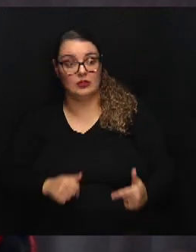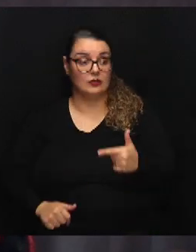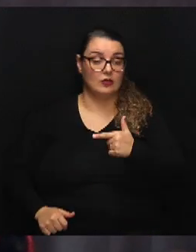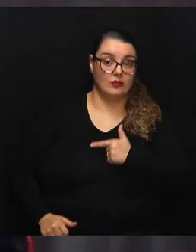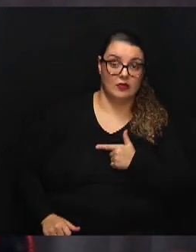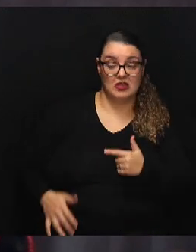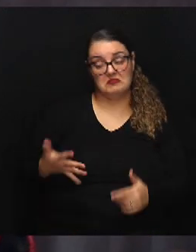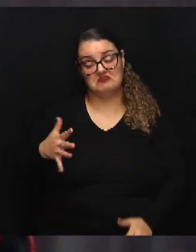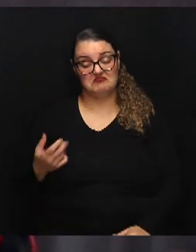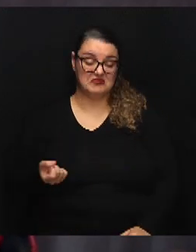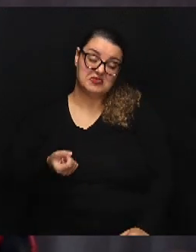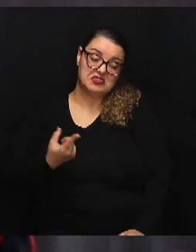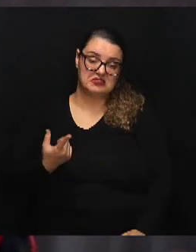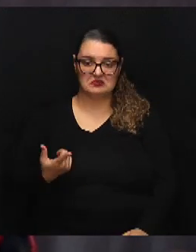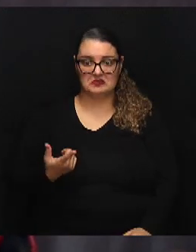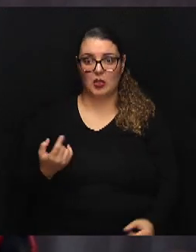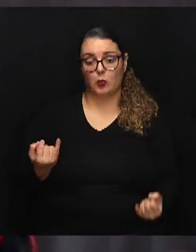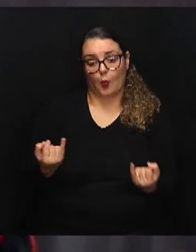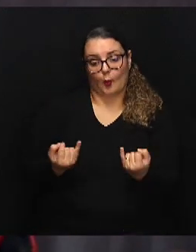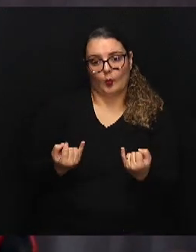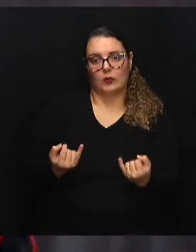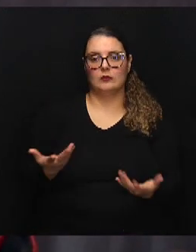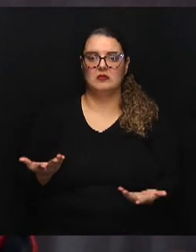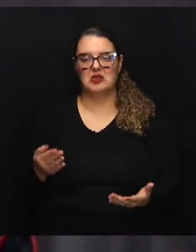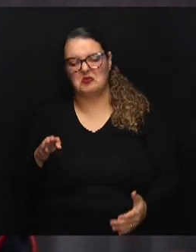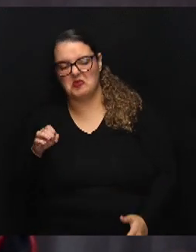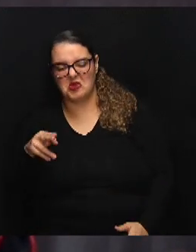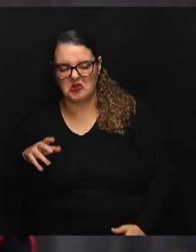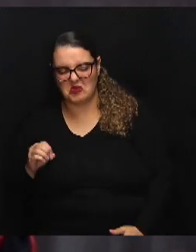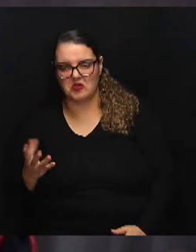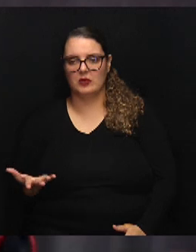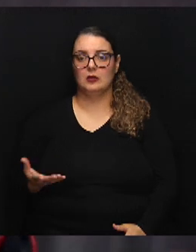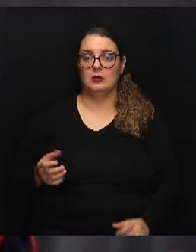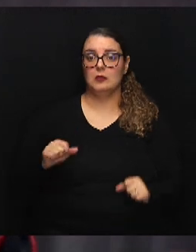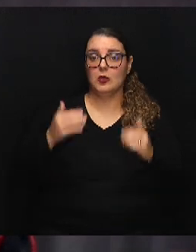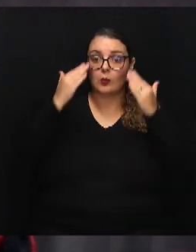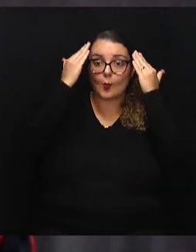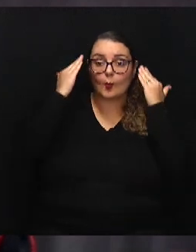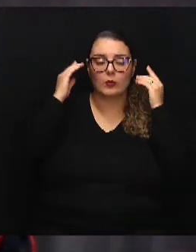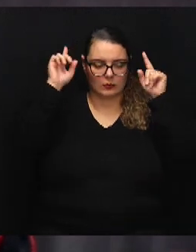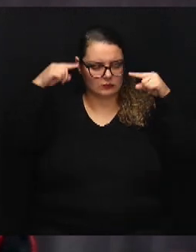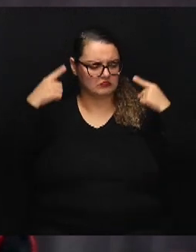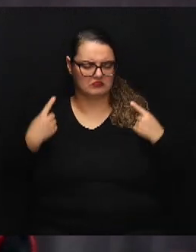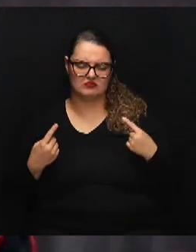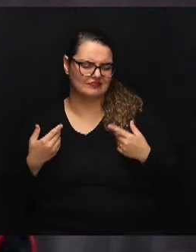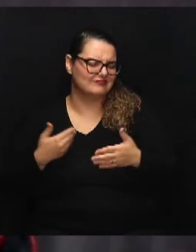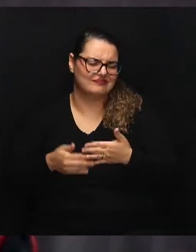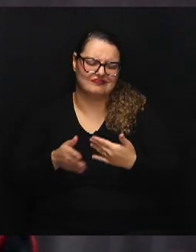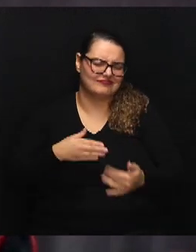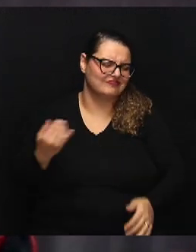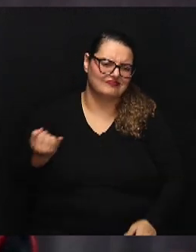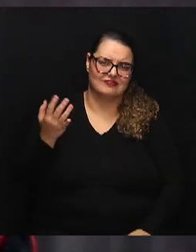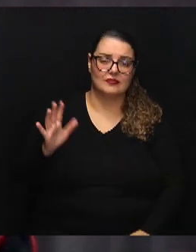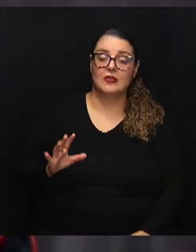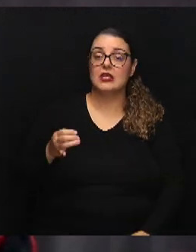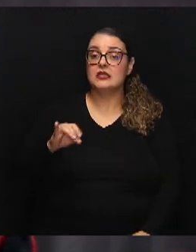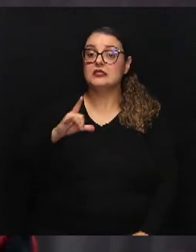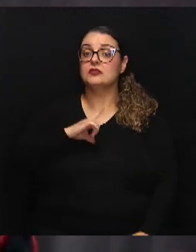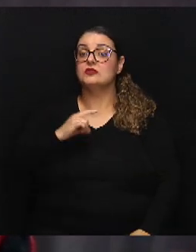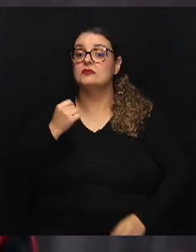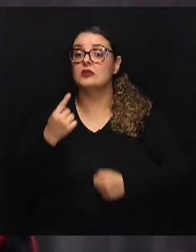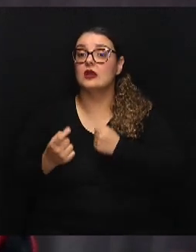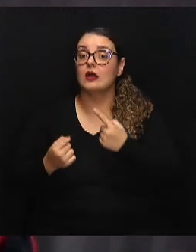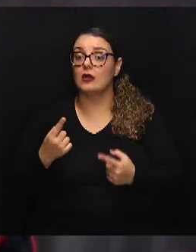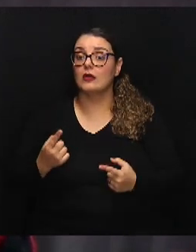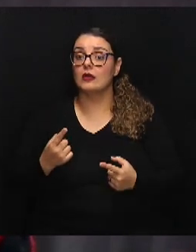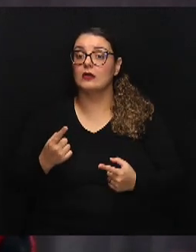médio, esquisita, muito magro, meio bronco. Pode ter cabelo liso, cacheado, não importa. Se ele tiver alguma coisa de